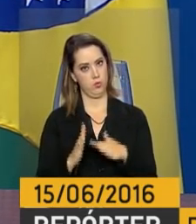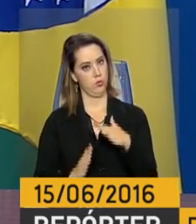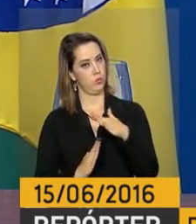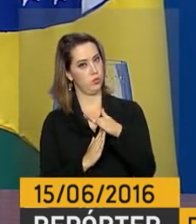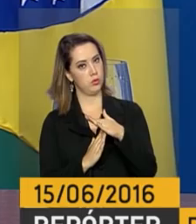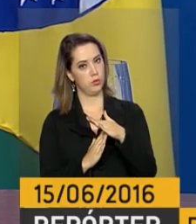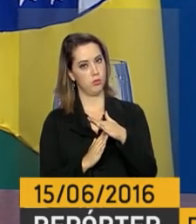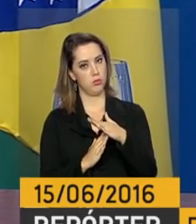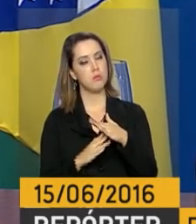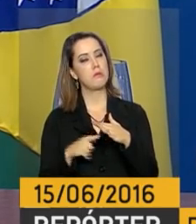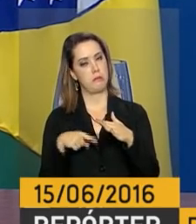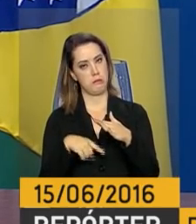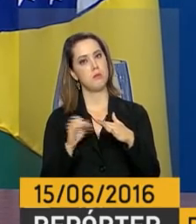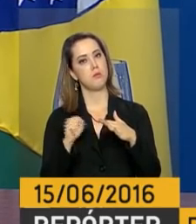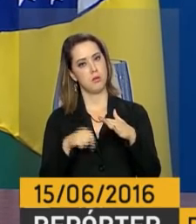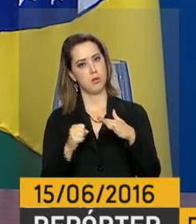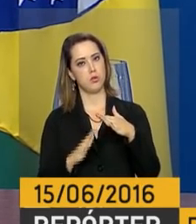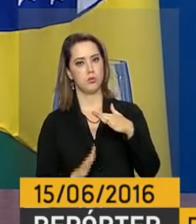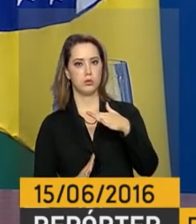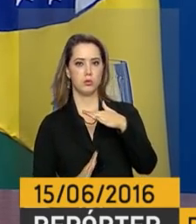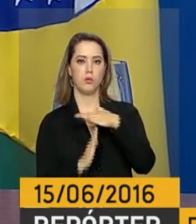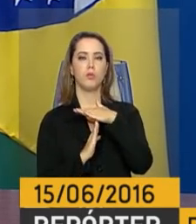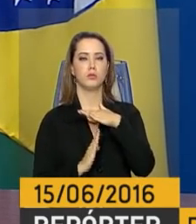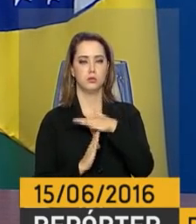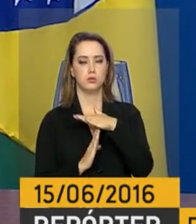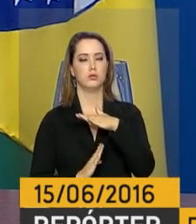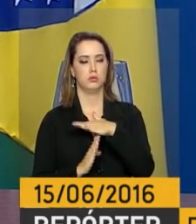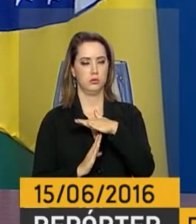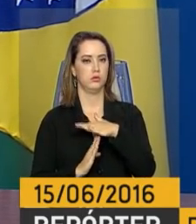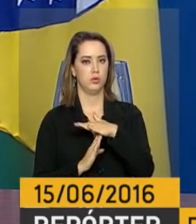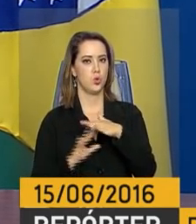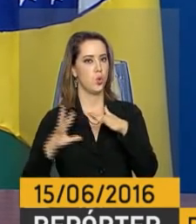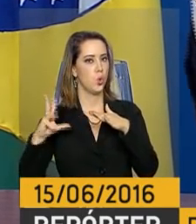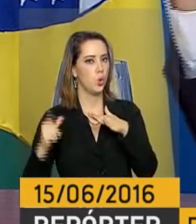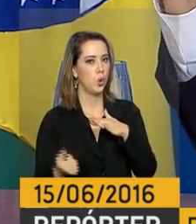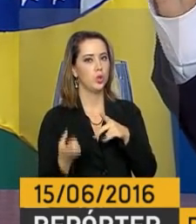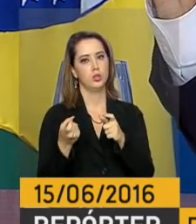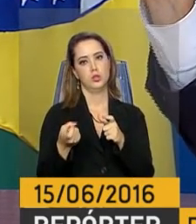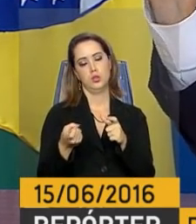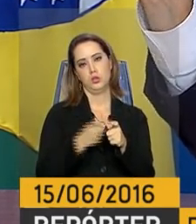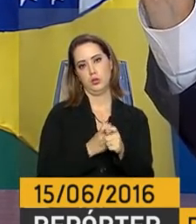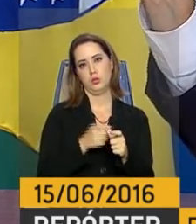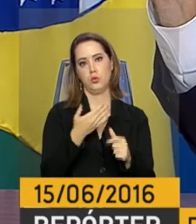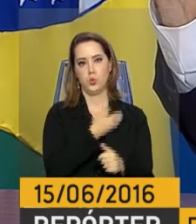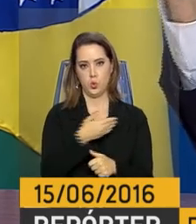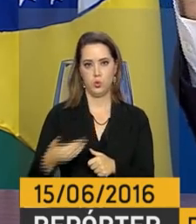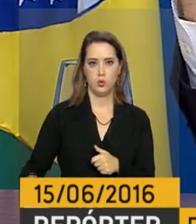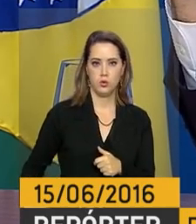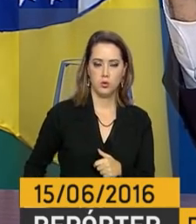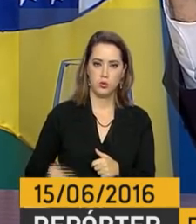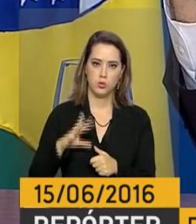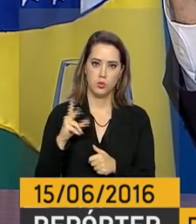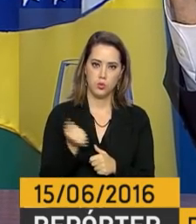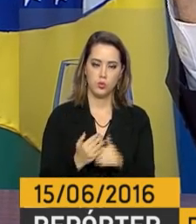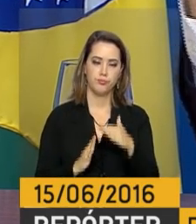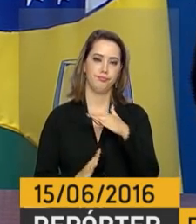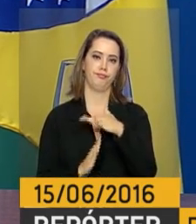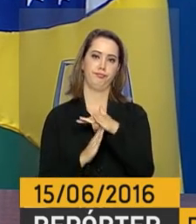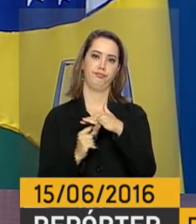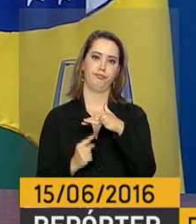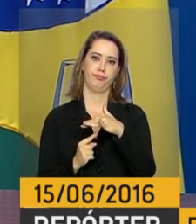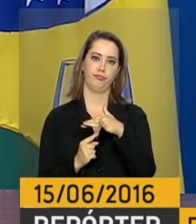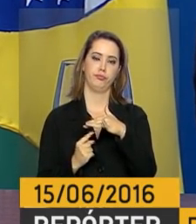dentro do teto, sim, todas as despesas estão dentro do teto, com aquelas exceções específicas que eu